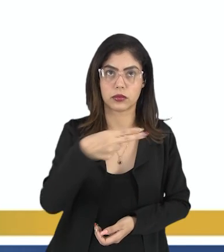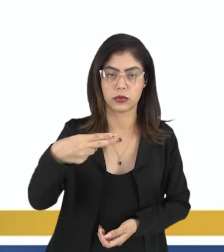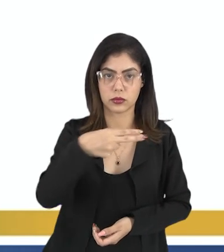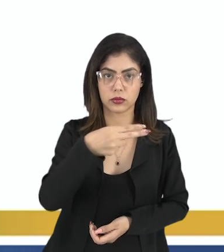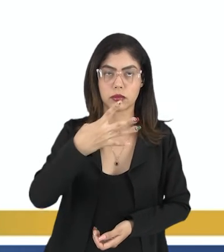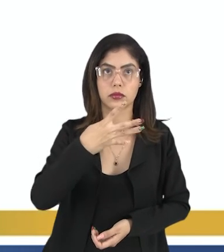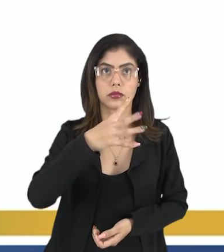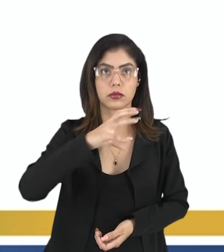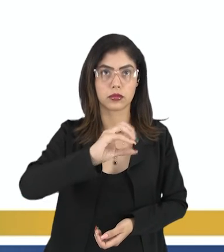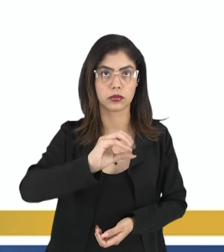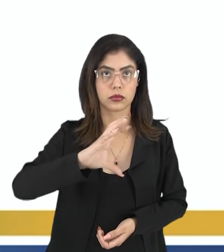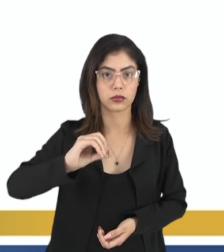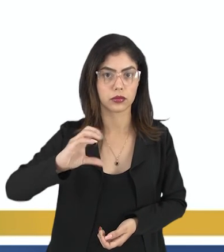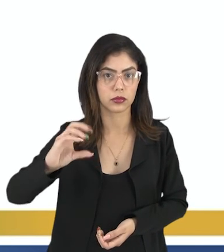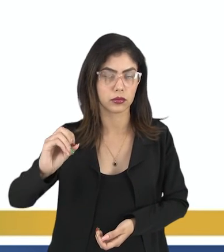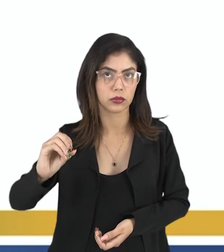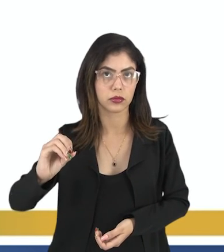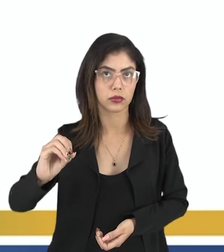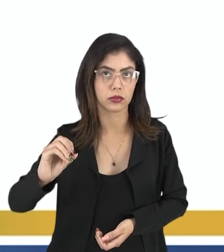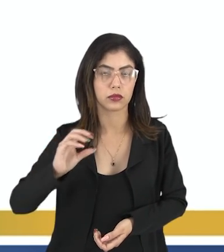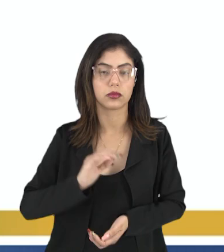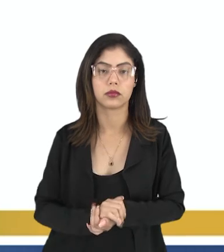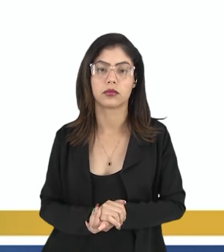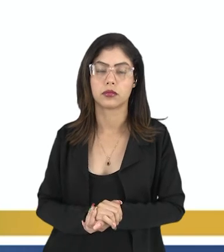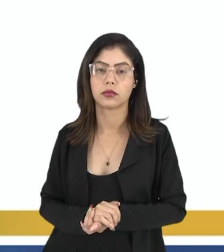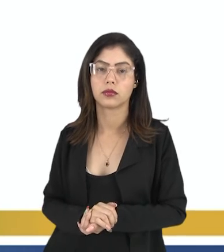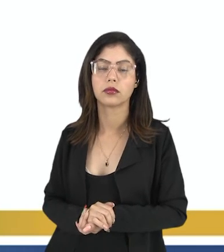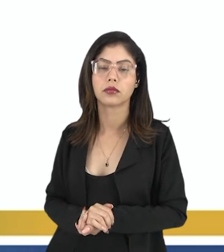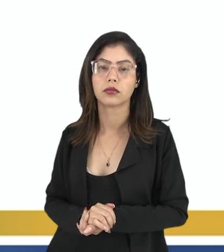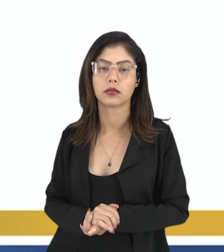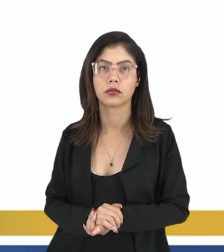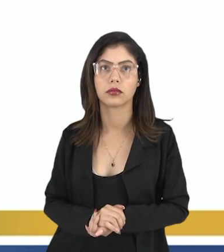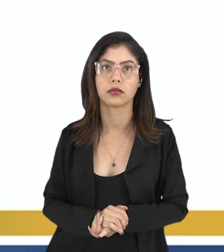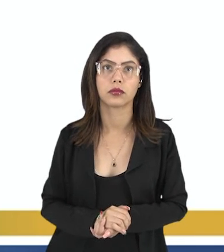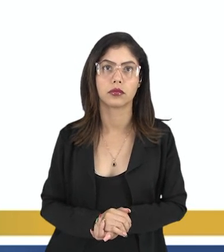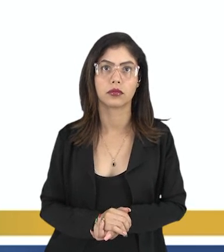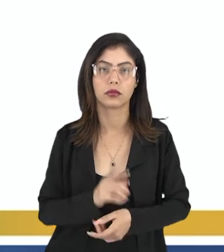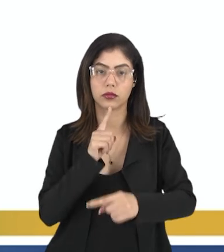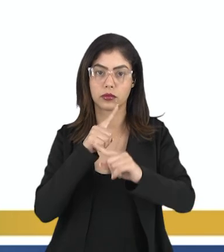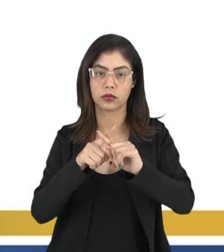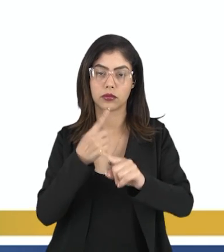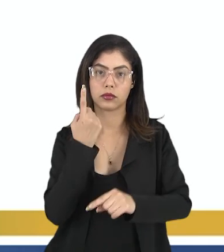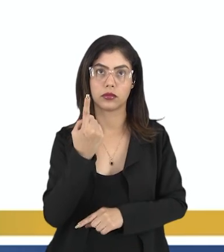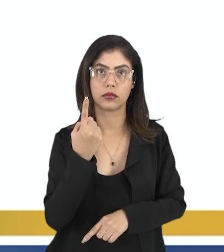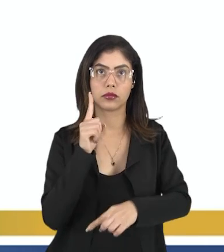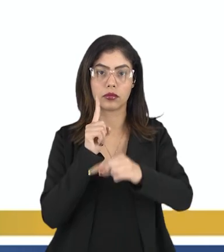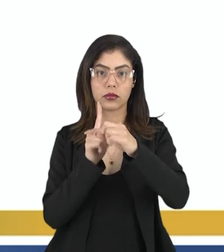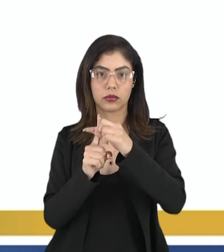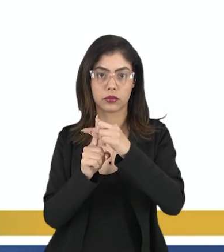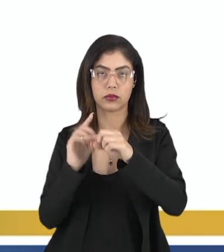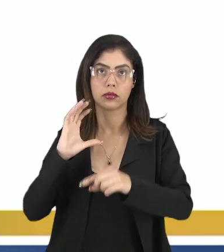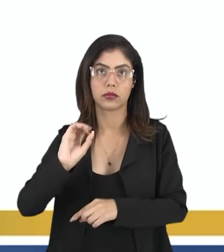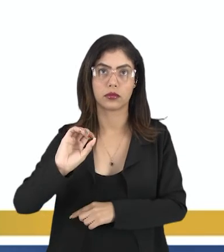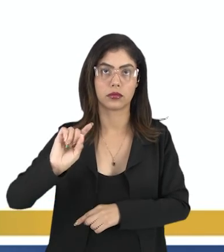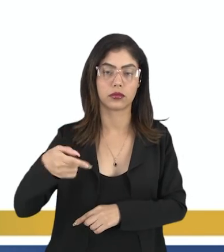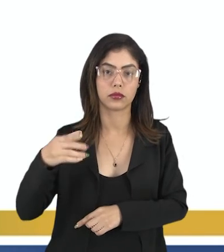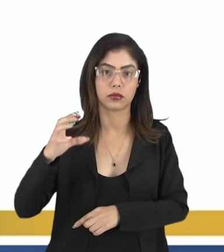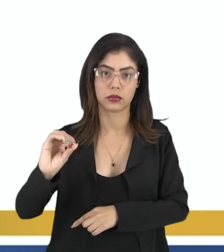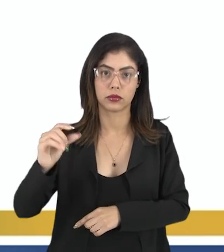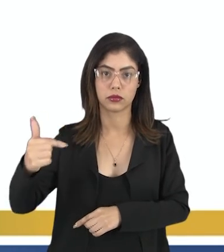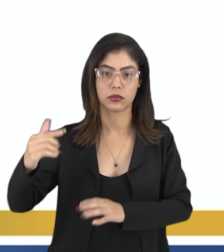montante será igual a 40.000, que é o capital inicial, vezes 1